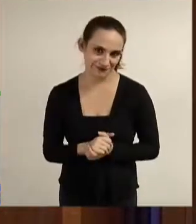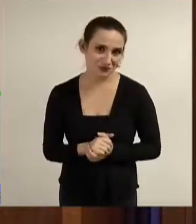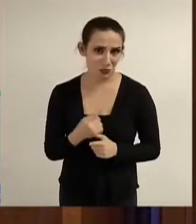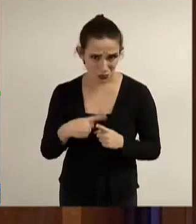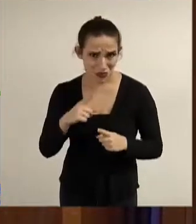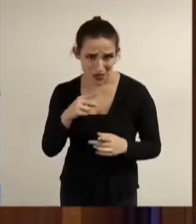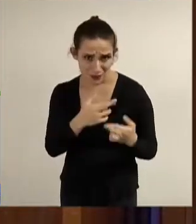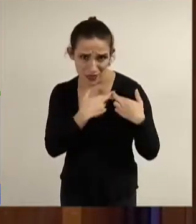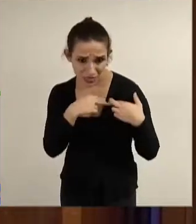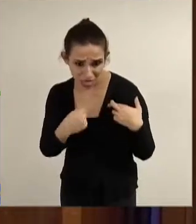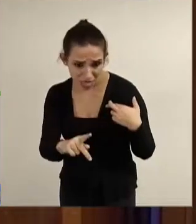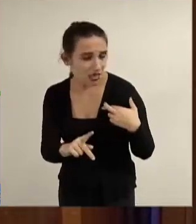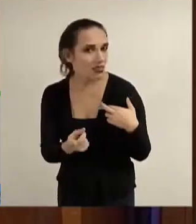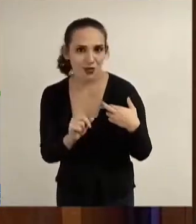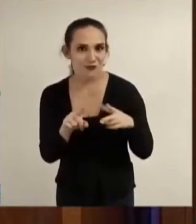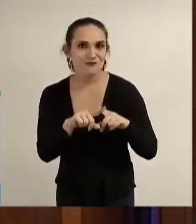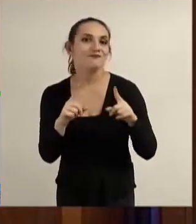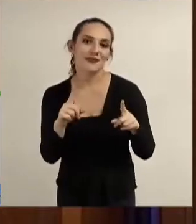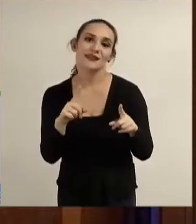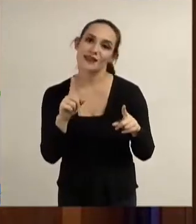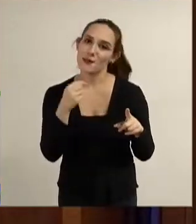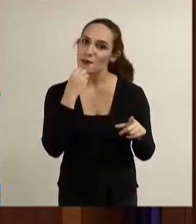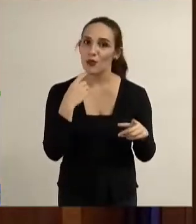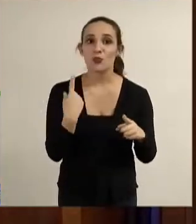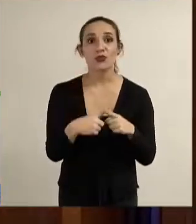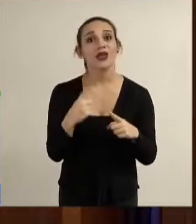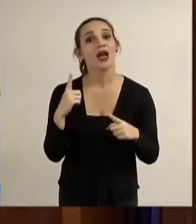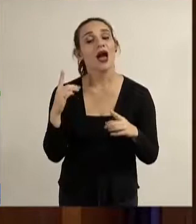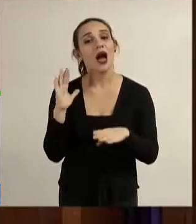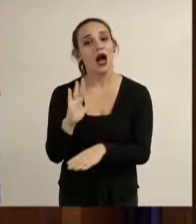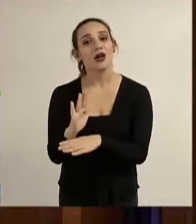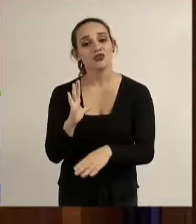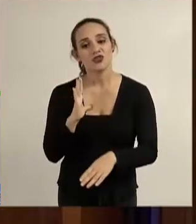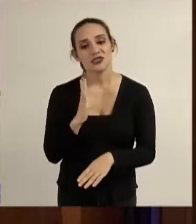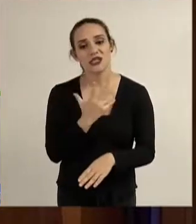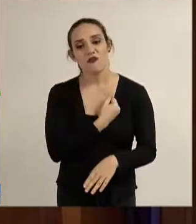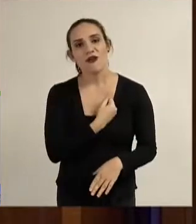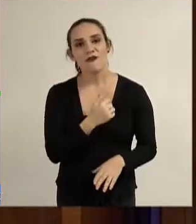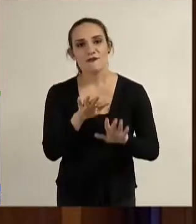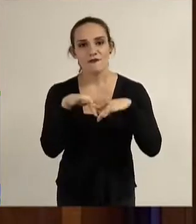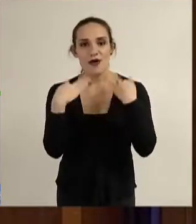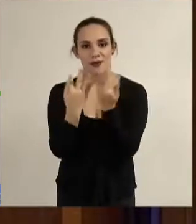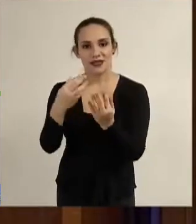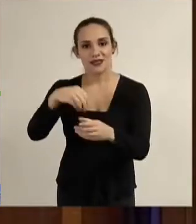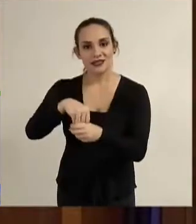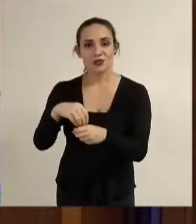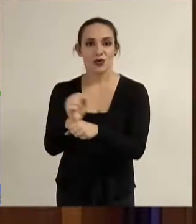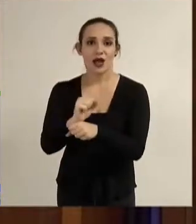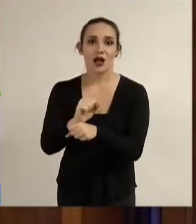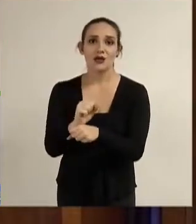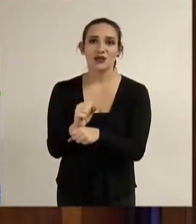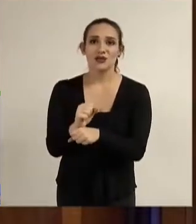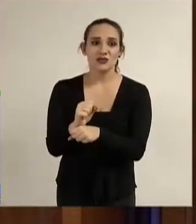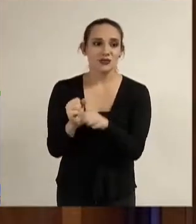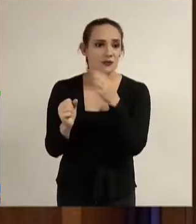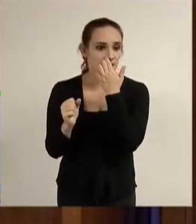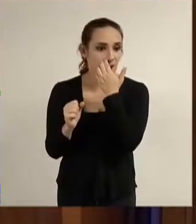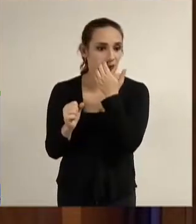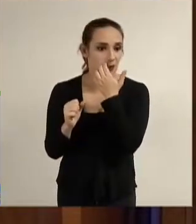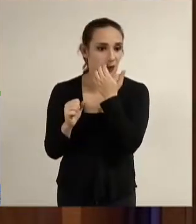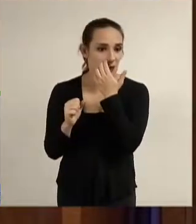típica diretamente, que ajudou a salvar aquelas pessoas, aquela família que estava ali praticamente sendo